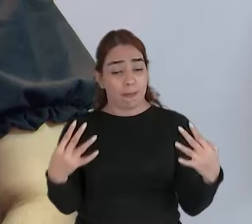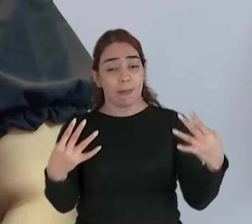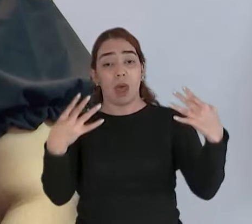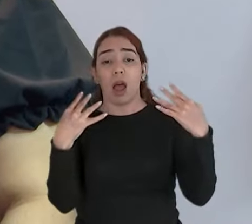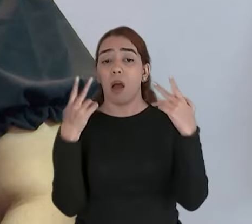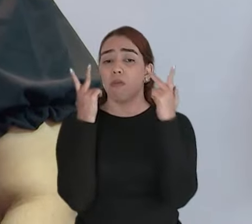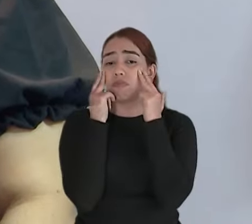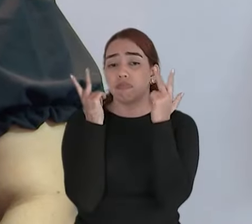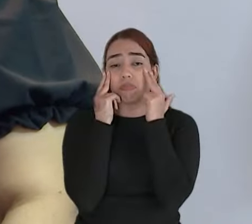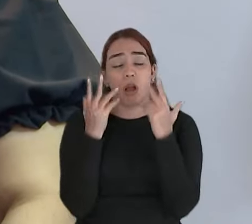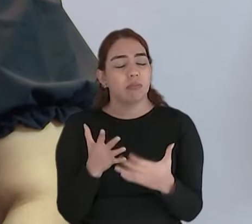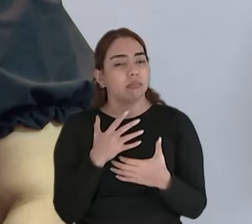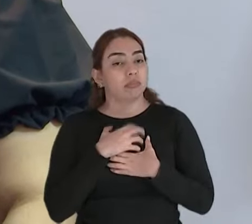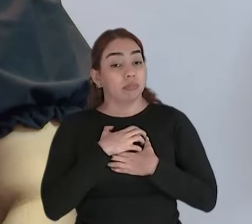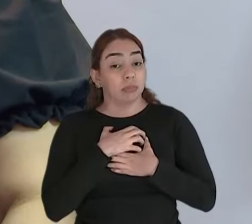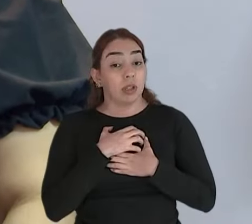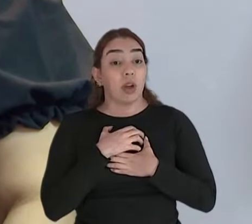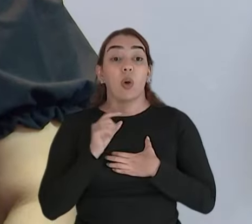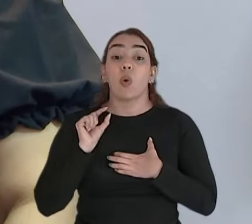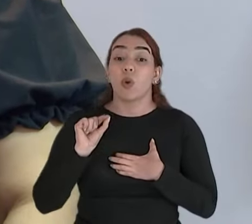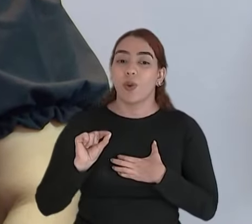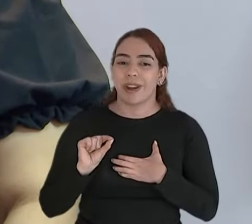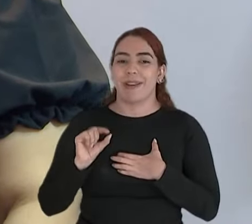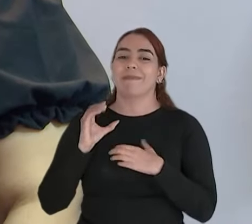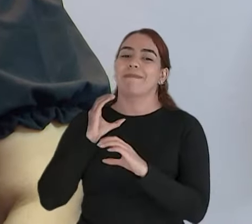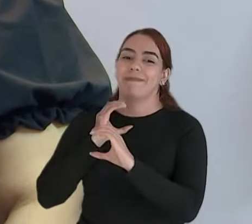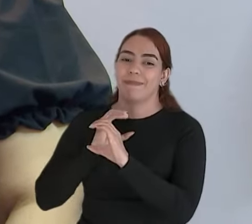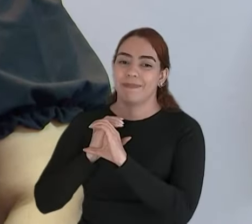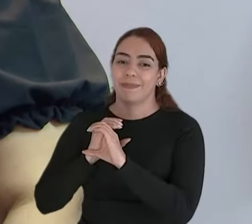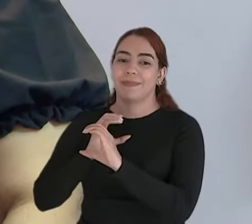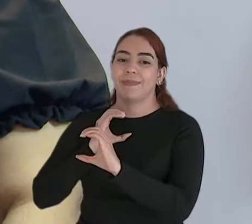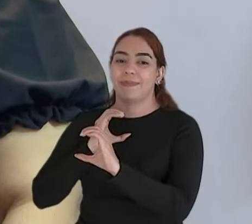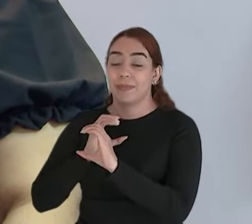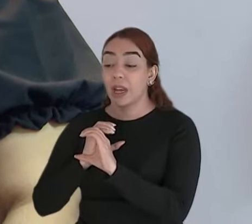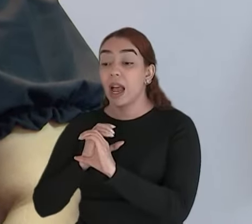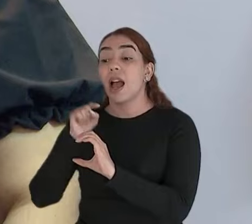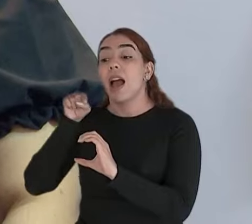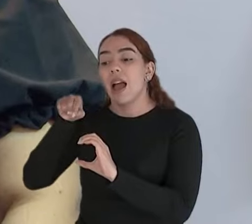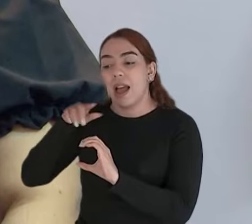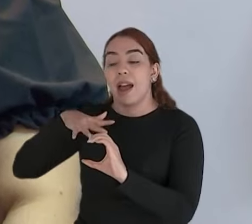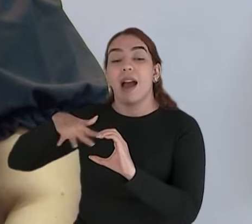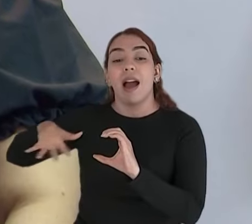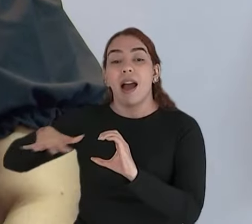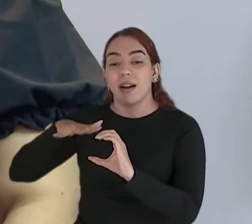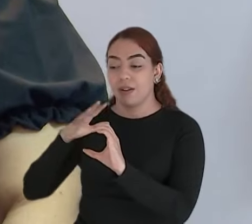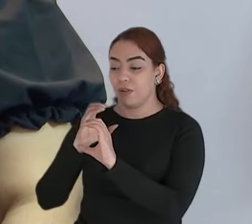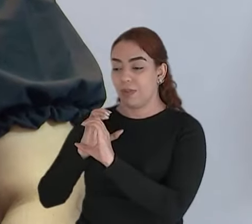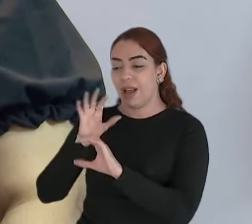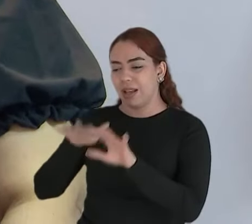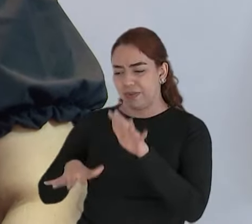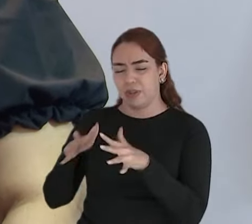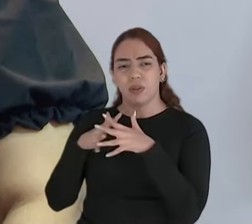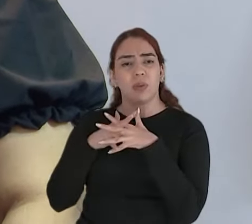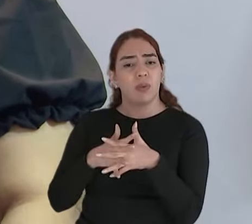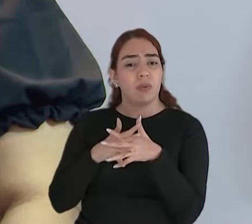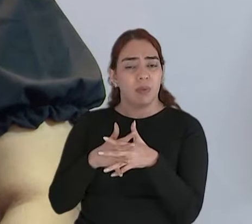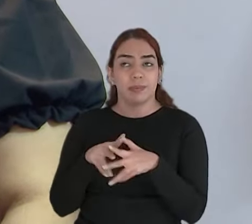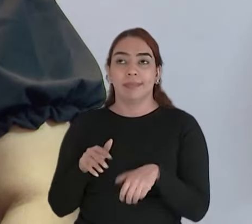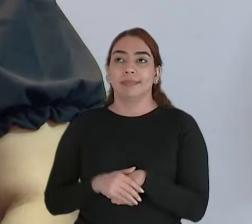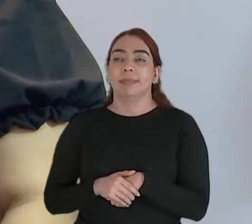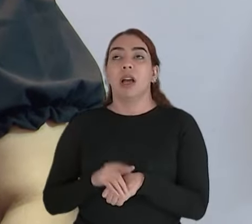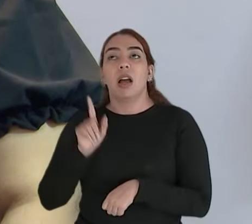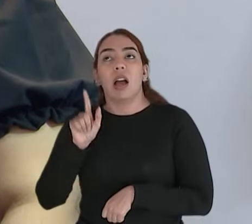problema. Eu tenho um problema de comunicação, sim, mas ele afeta outras áreas, que às vezes as pessoas confundem. Sim. Sim. Acham que assim,